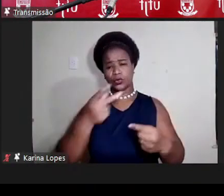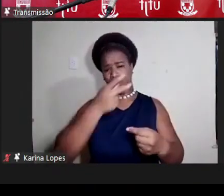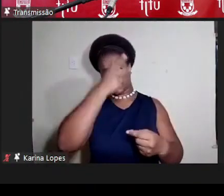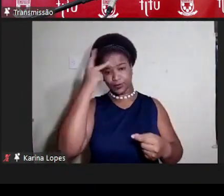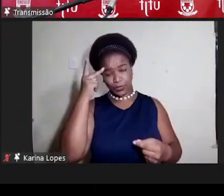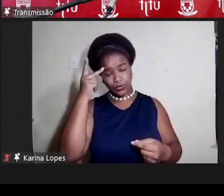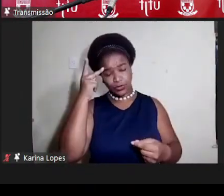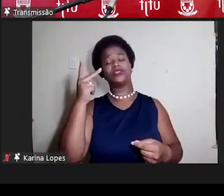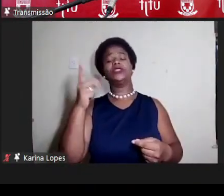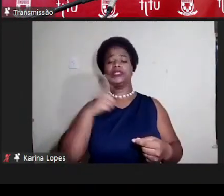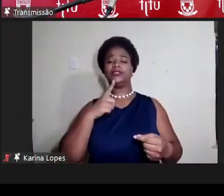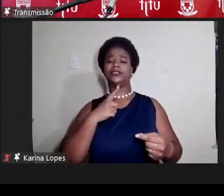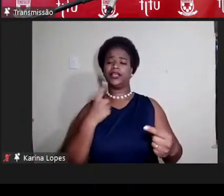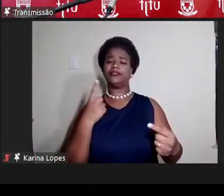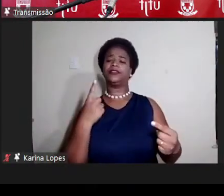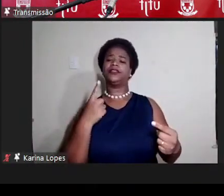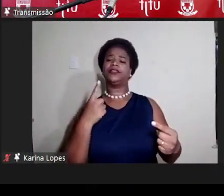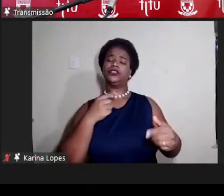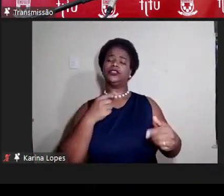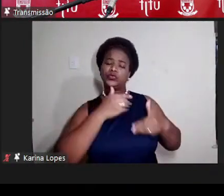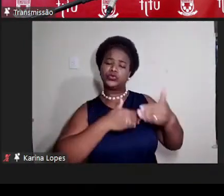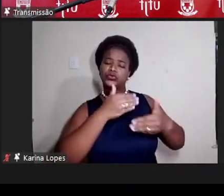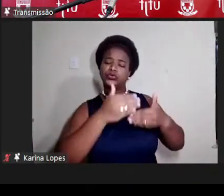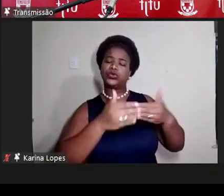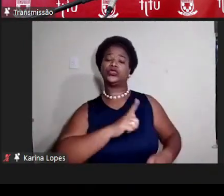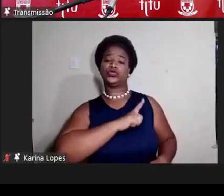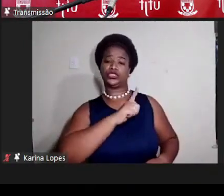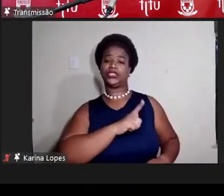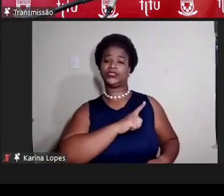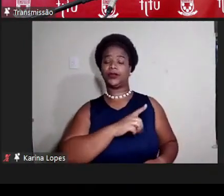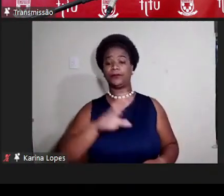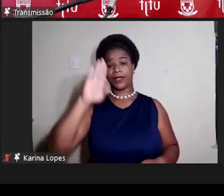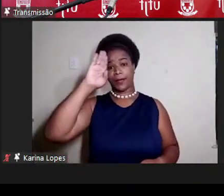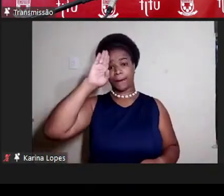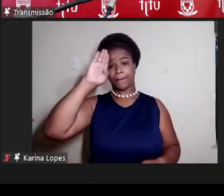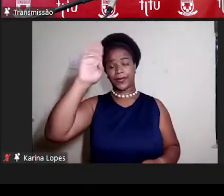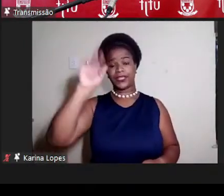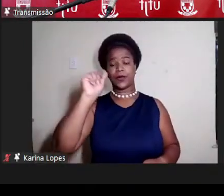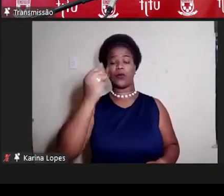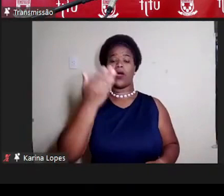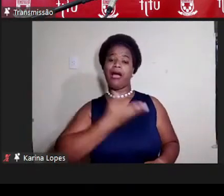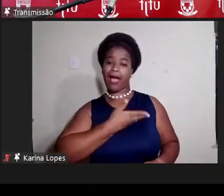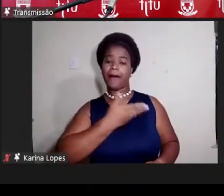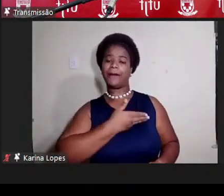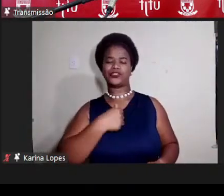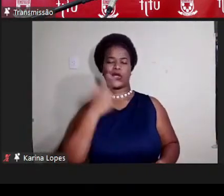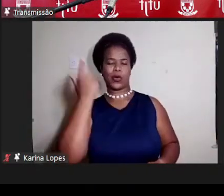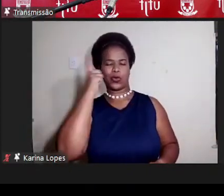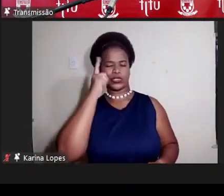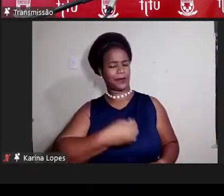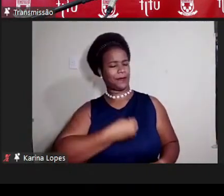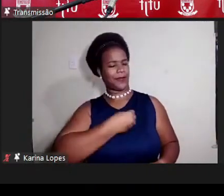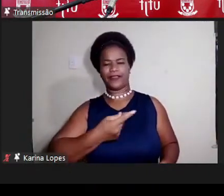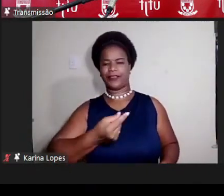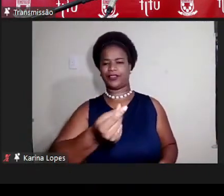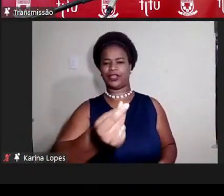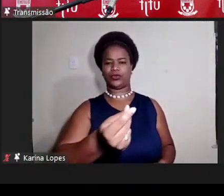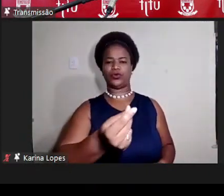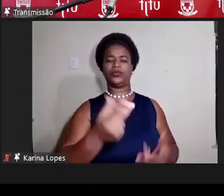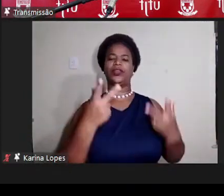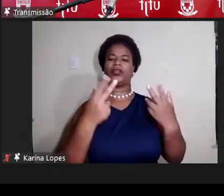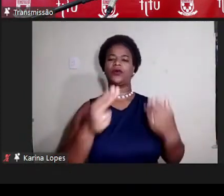dividiram comigo espaço de gestão, em especial amigos que conquistei para a vida toda, como Ana